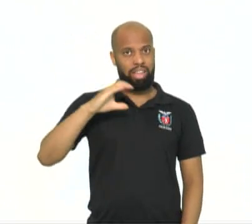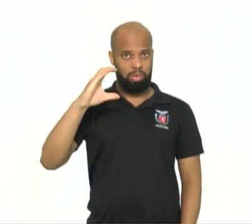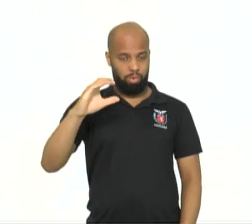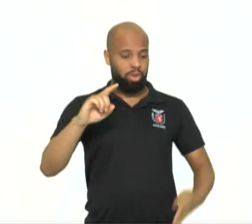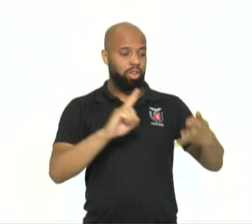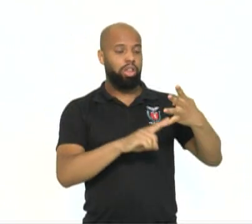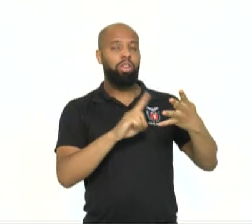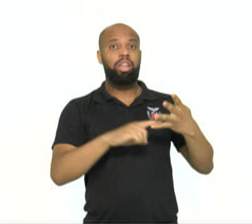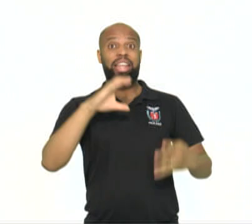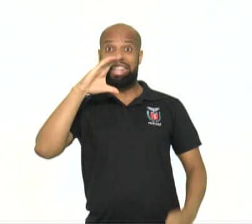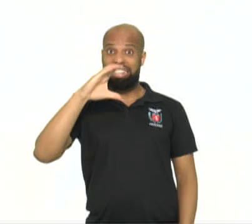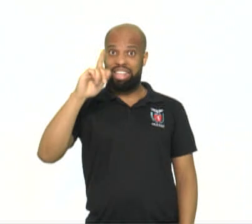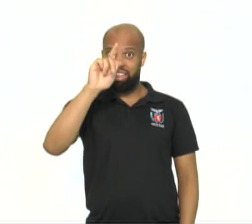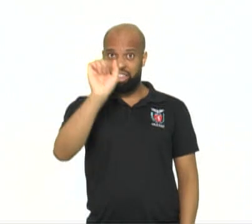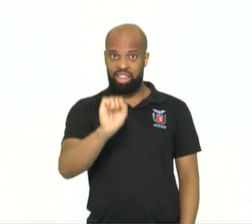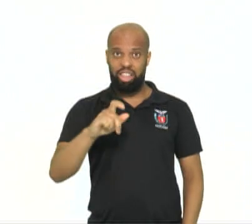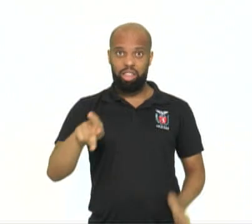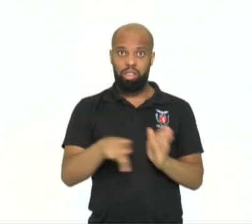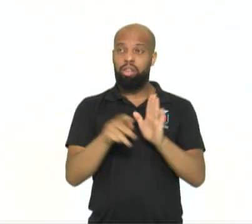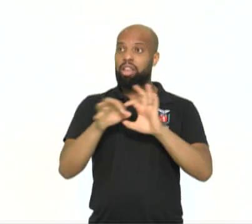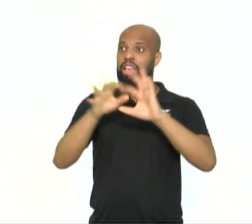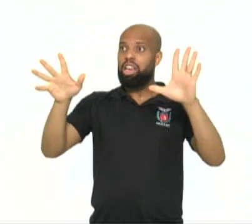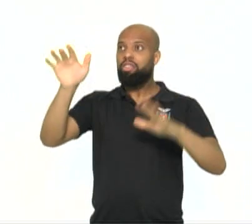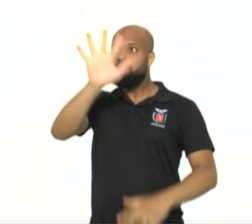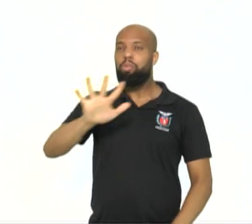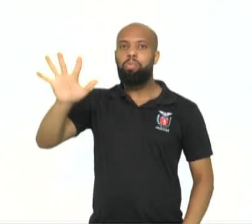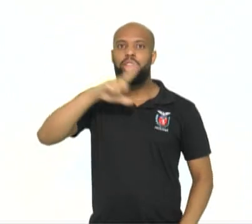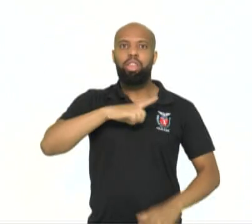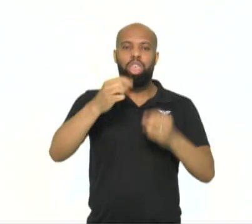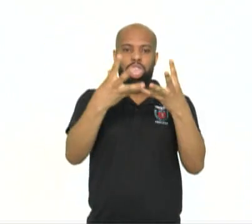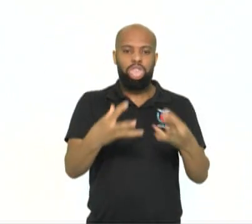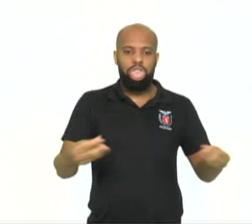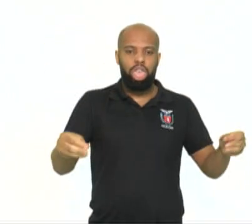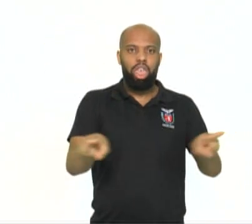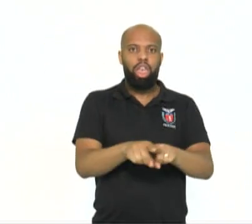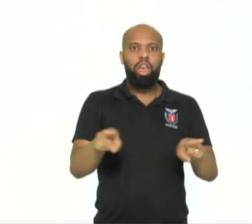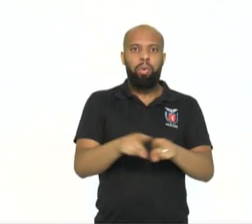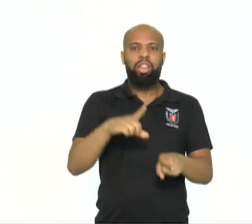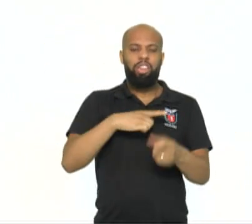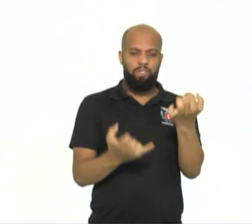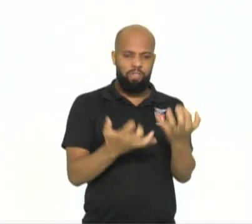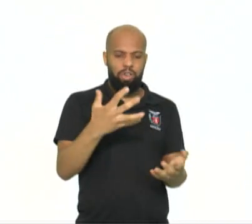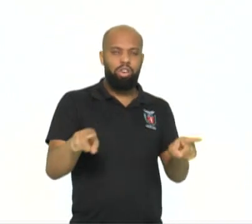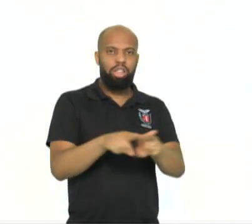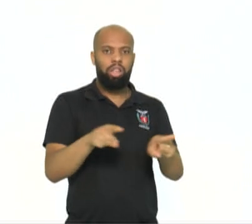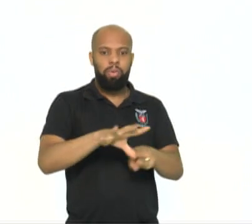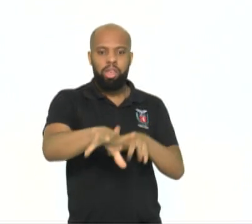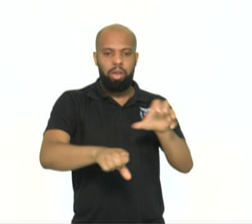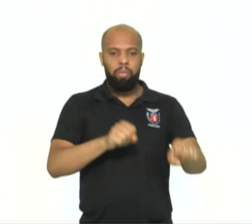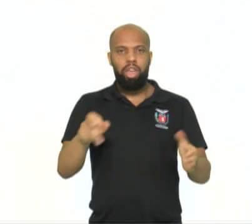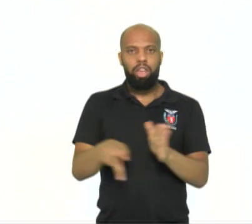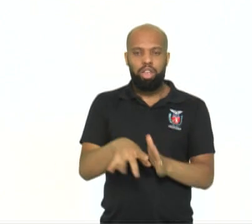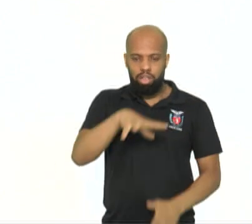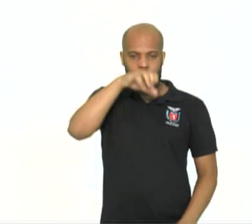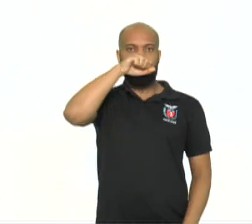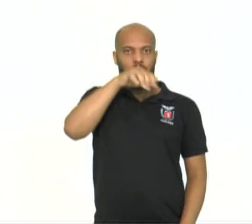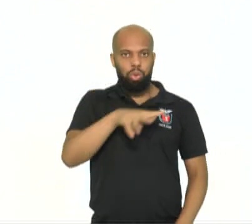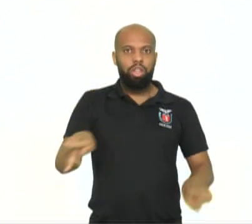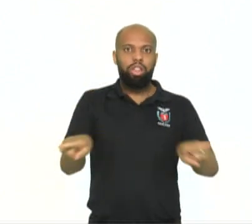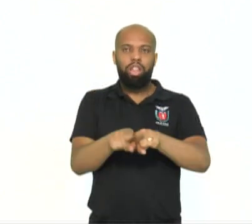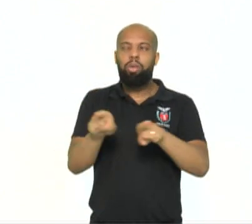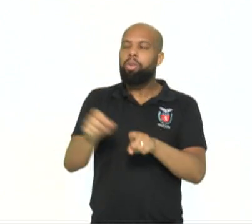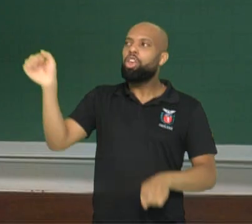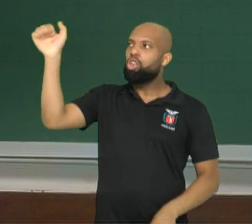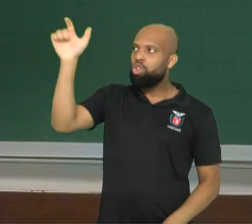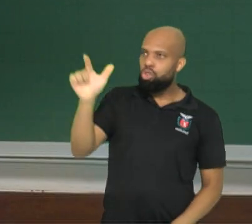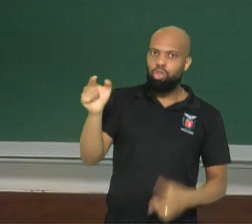4. O gás carbônico é lançado no ambiente pela decomposição e combustão e é retirado pela respiração e fotossíntese. Então,